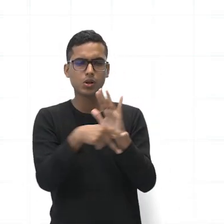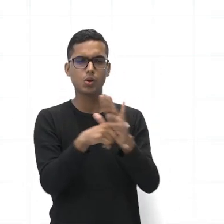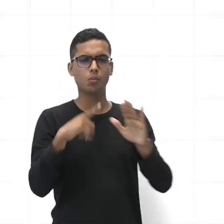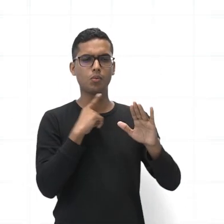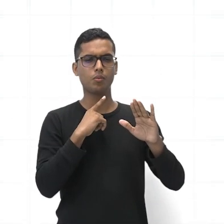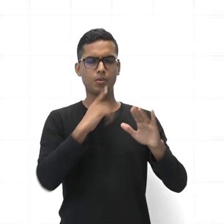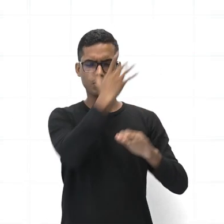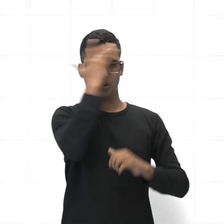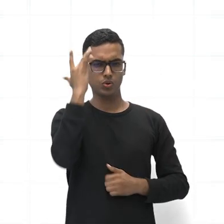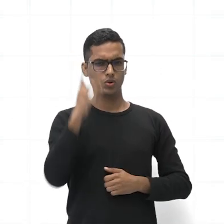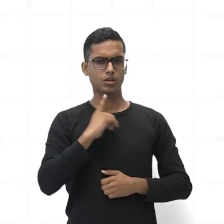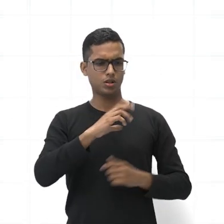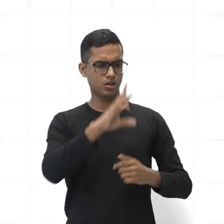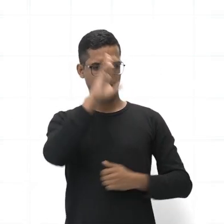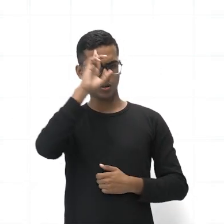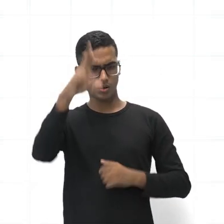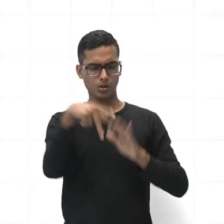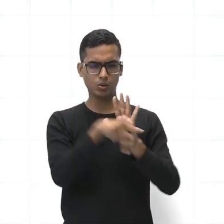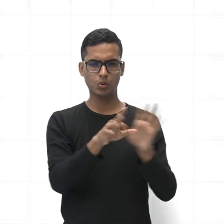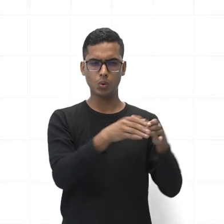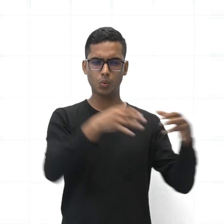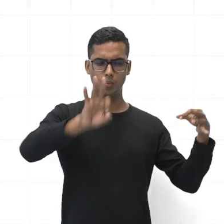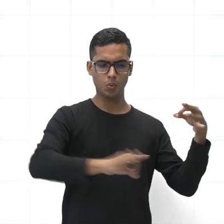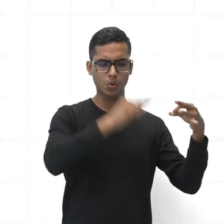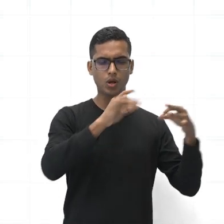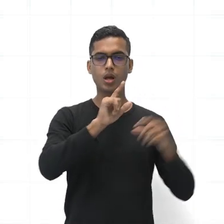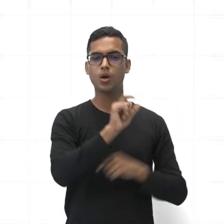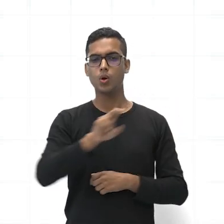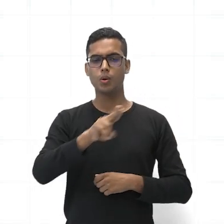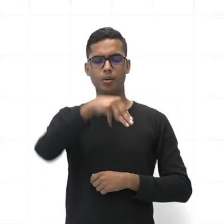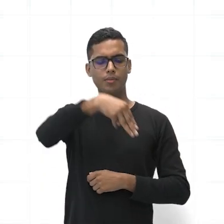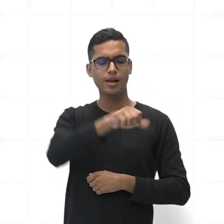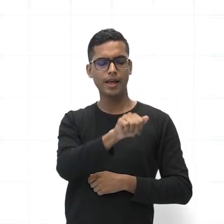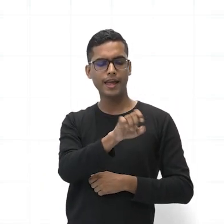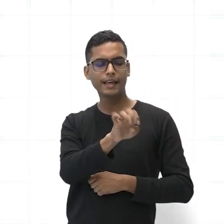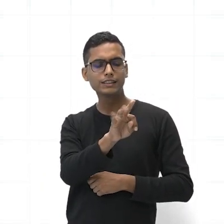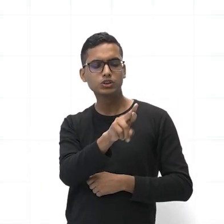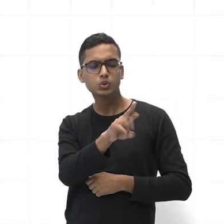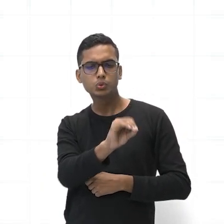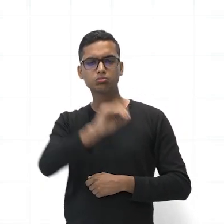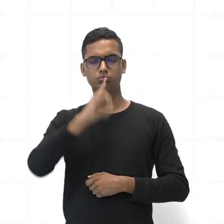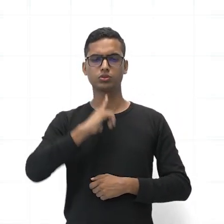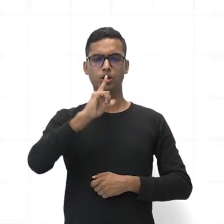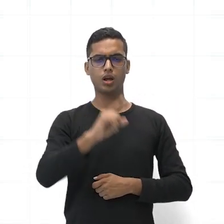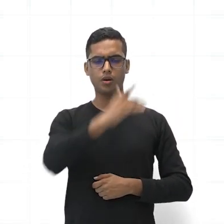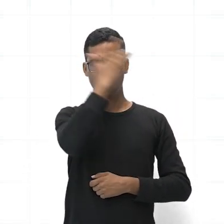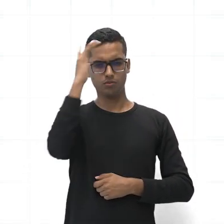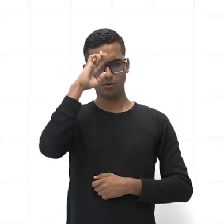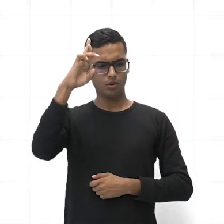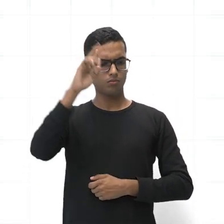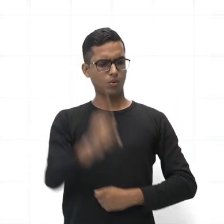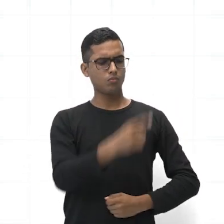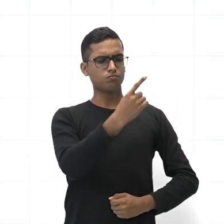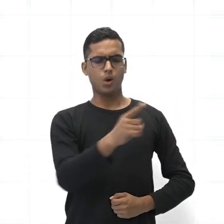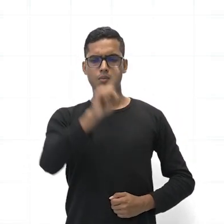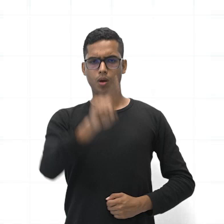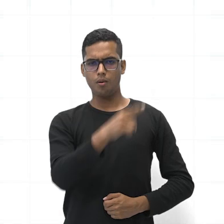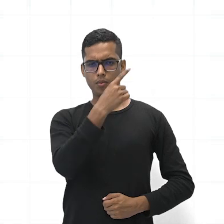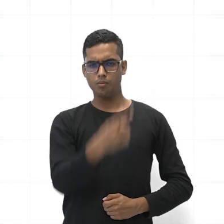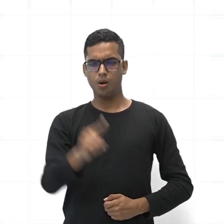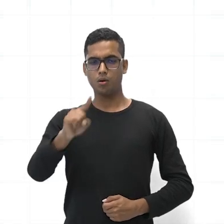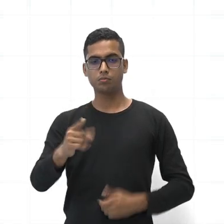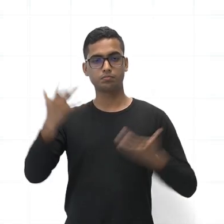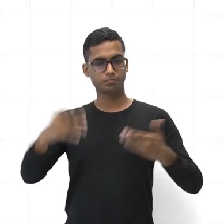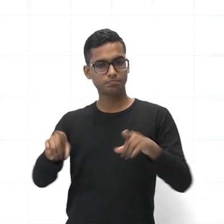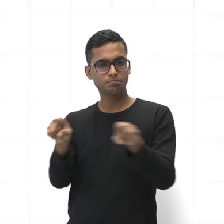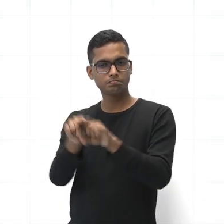Nesta sinfonia, o sistema nervoso central, composto pelo cérebro e pela medula espinal, assume o papel de